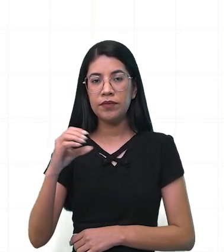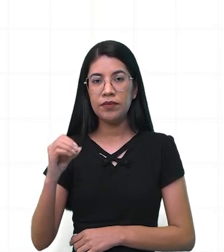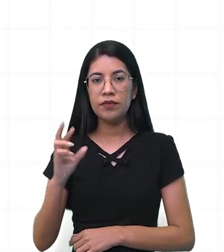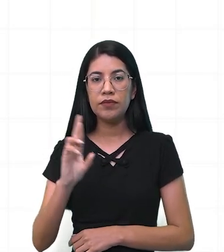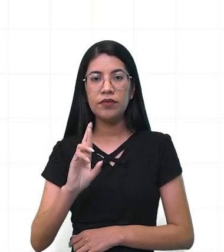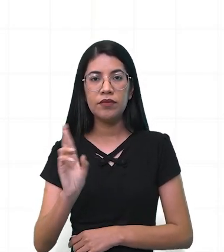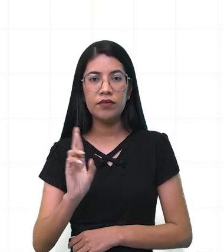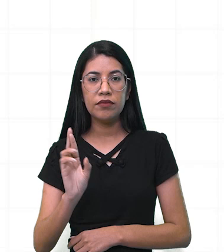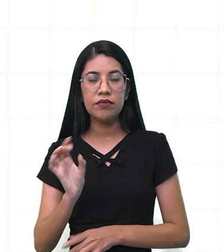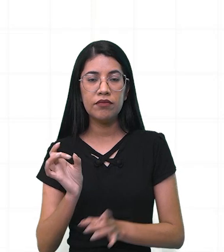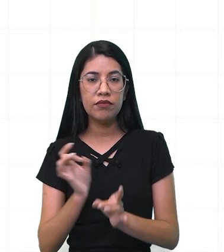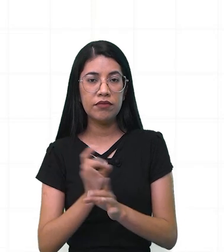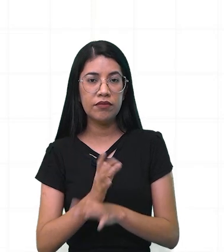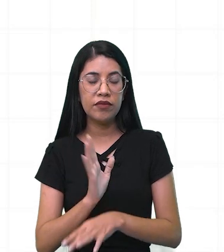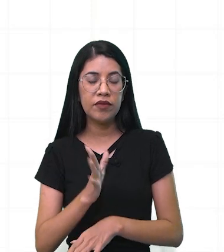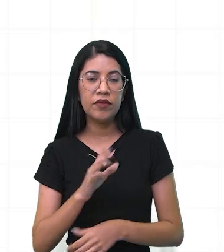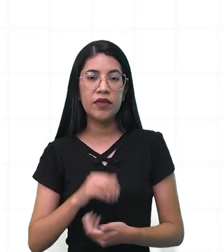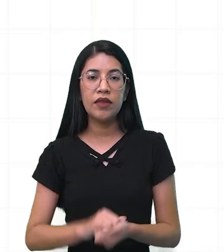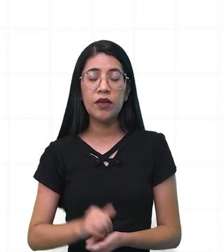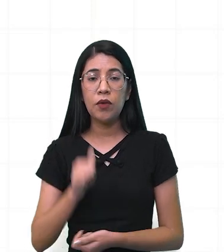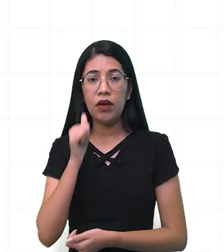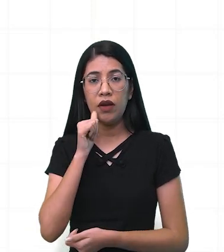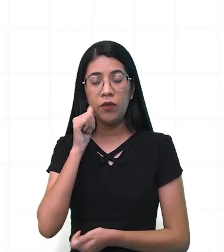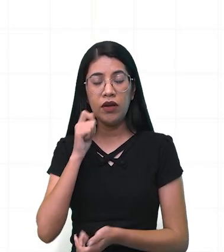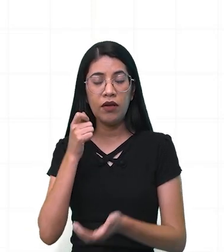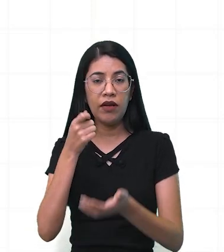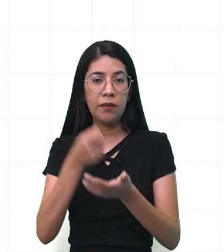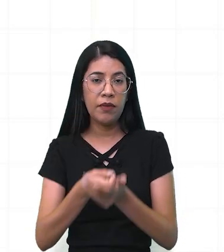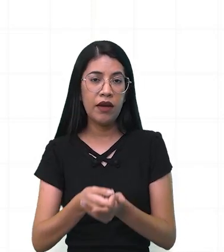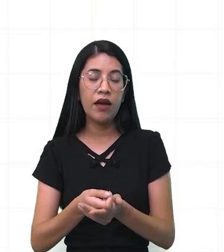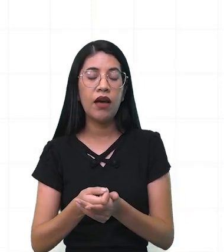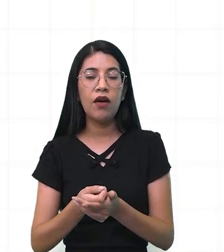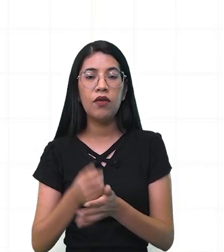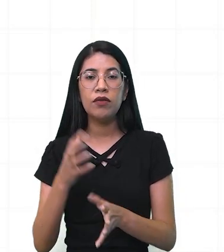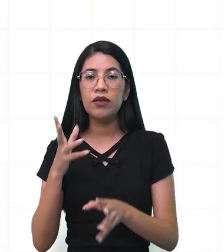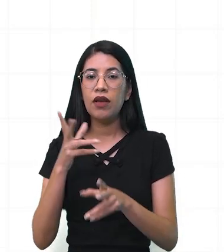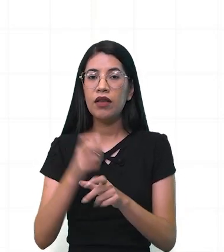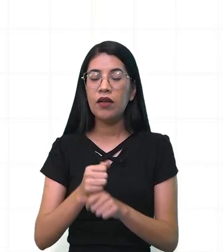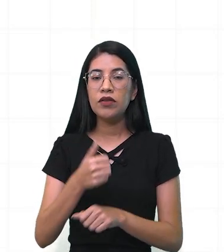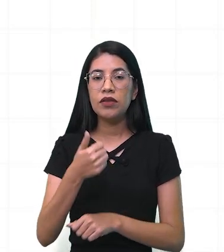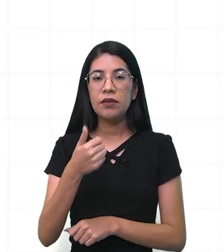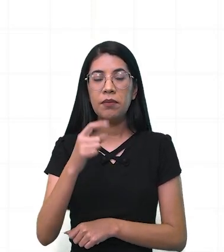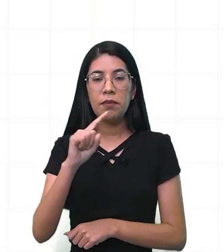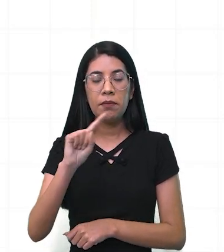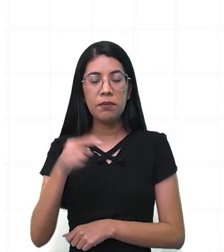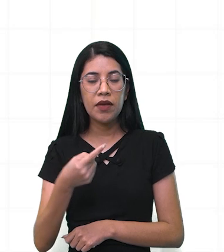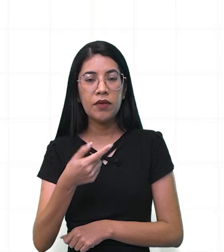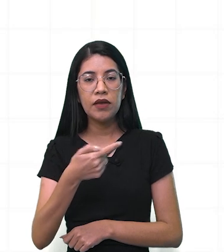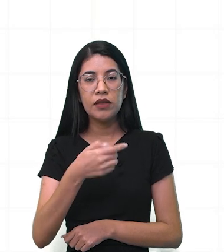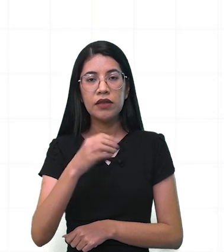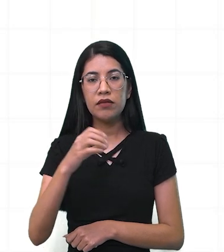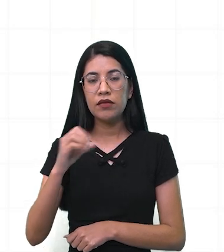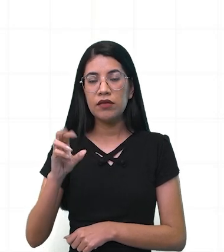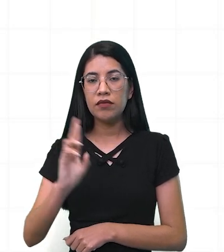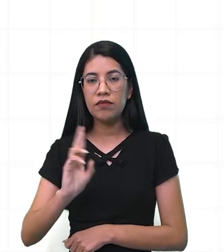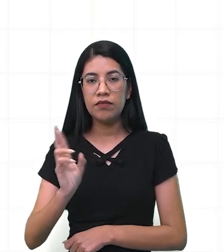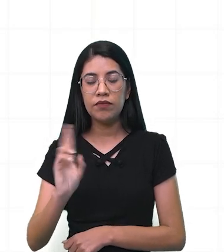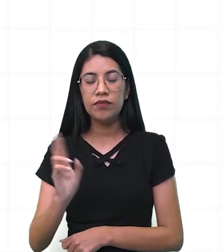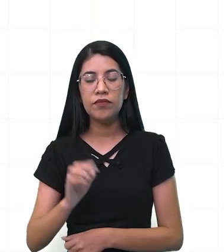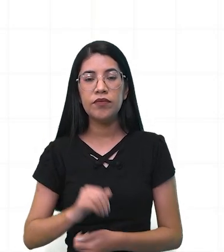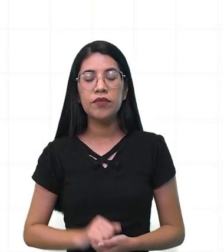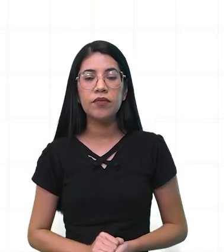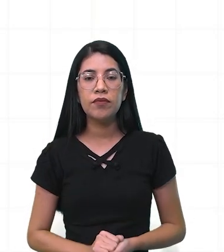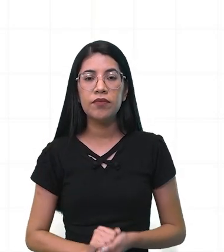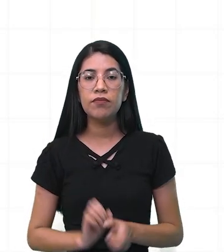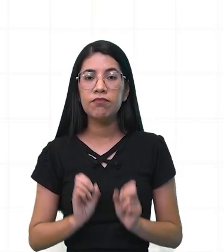Pronto. Tá aí, ó, Maria Helena irá pagar um total de R$ 1.700.